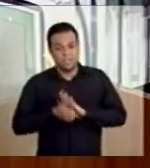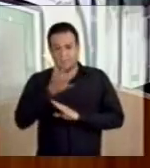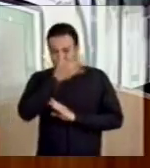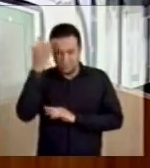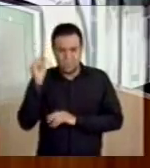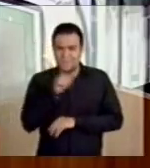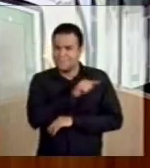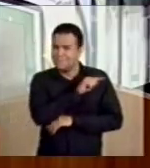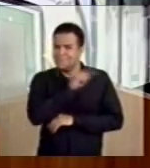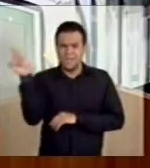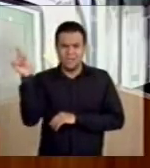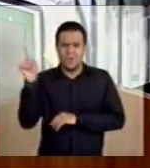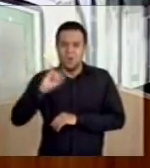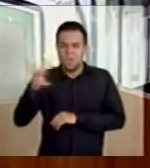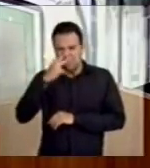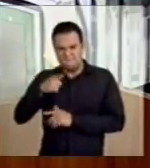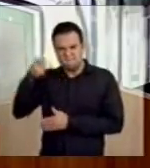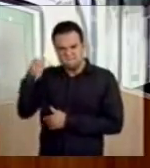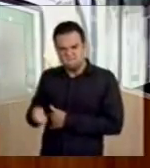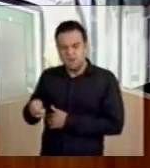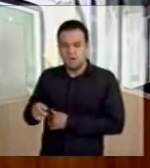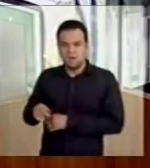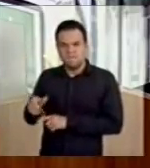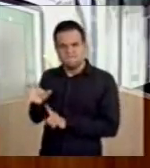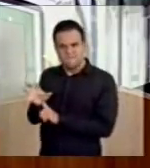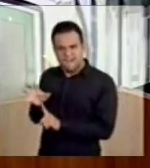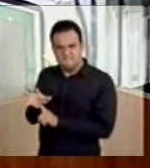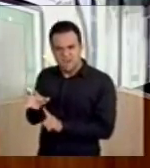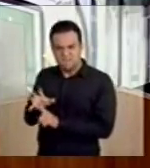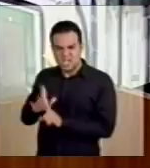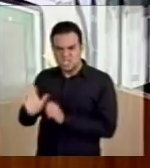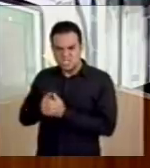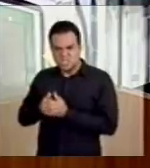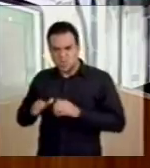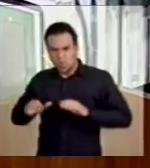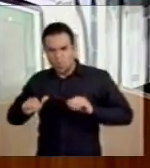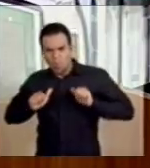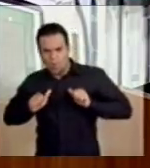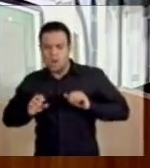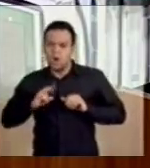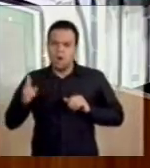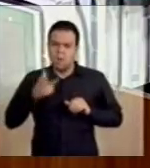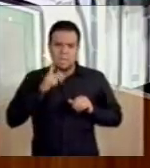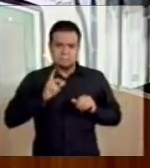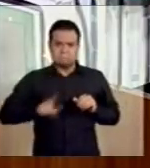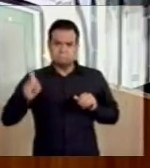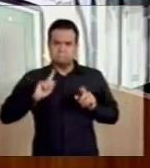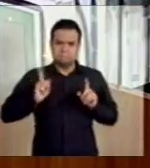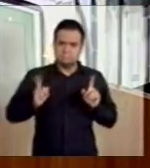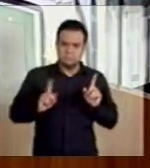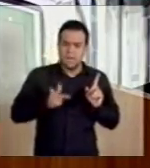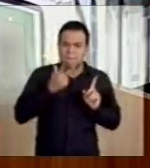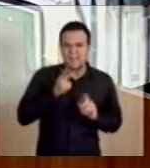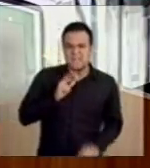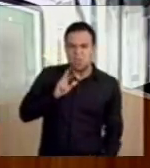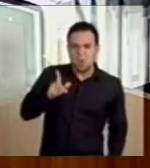ser submetida a pressões para esconder, para reprimir ou para negar tanto a sua orientação sexual